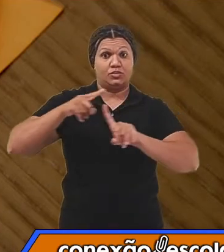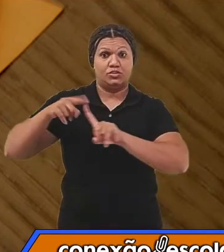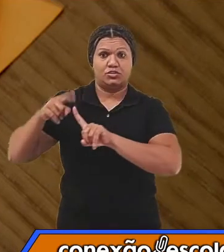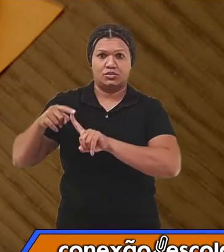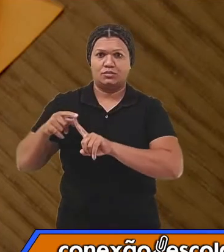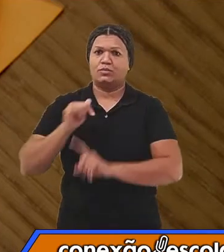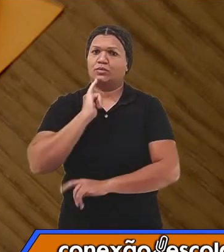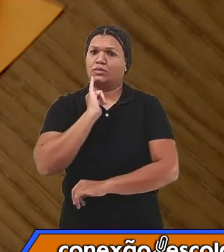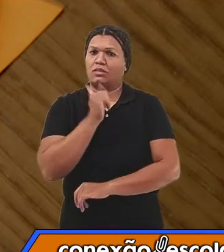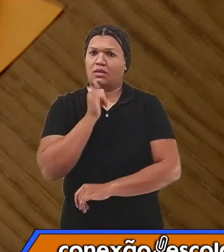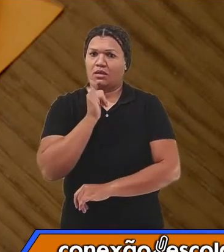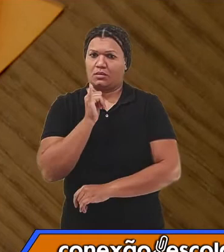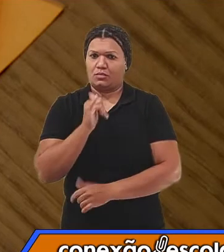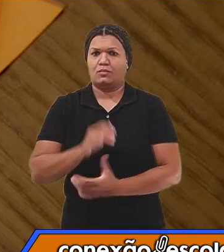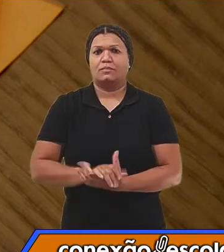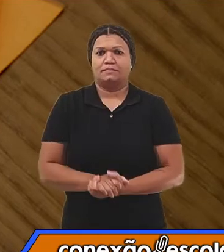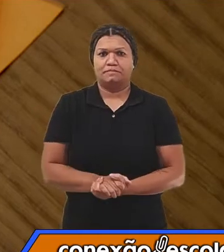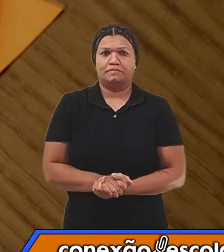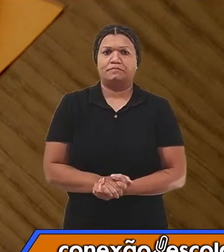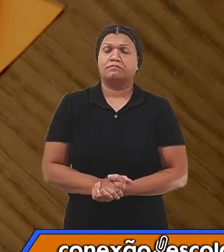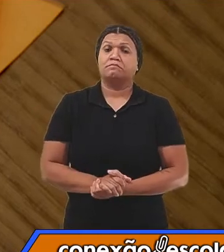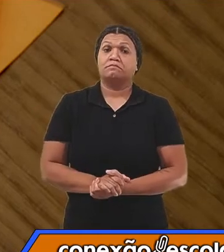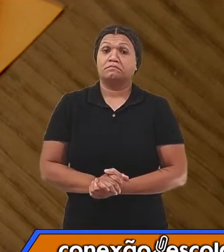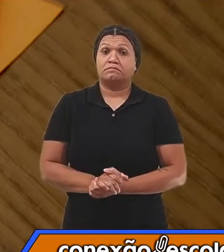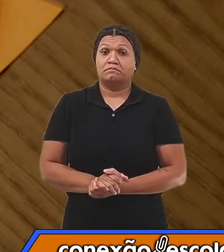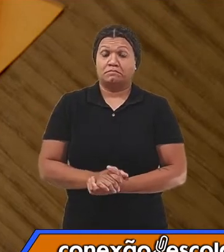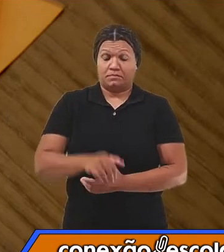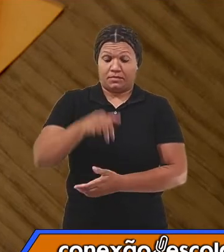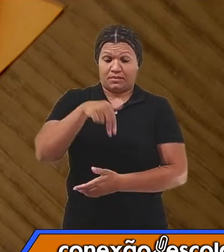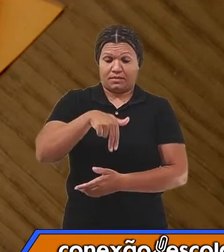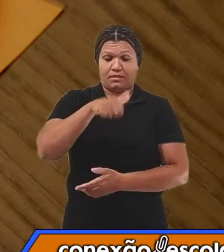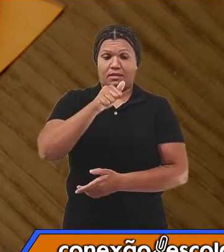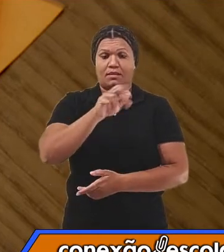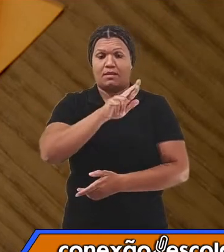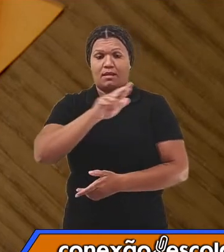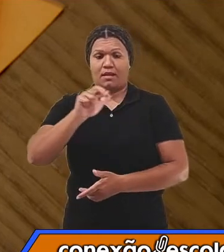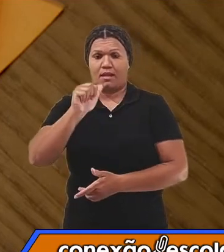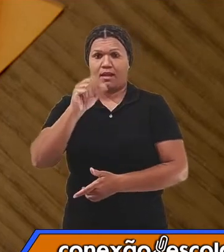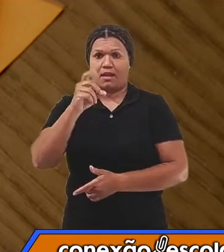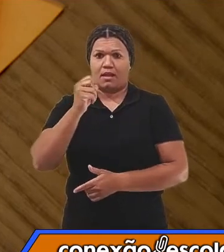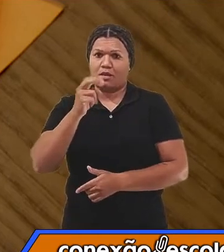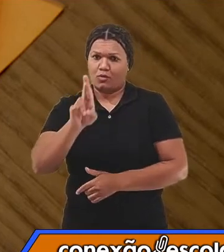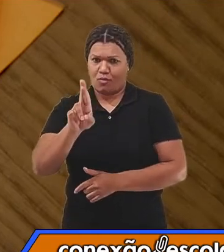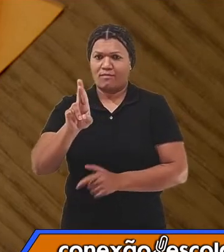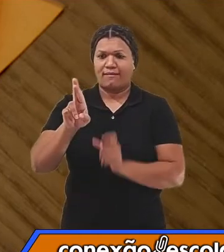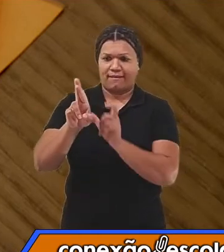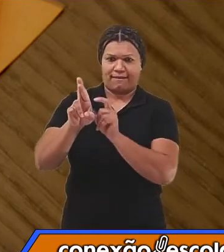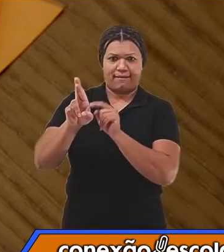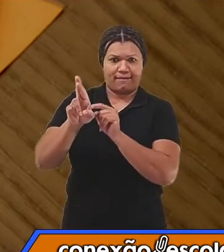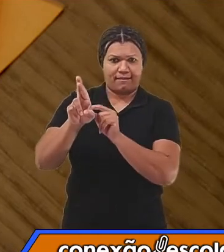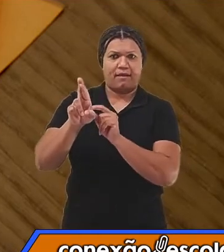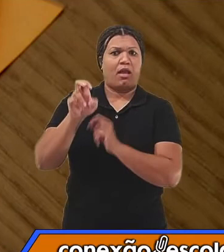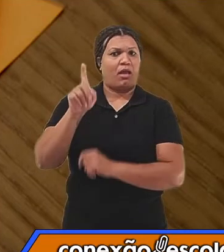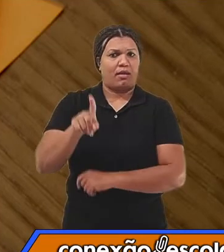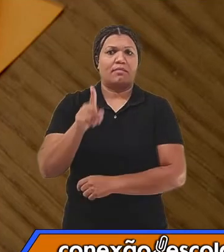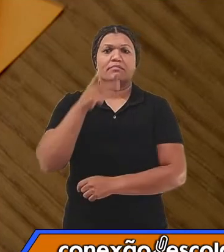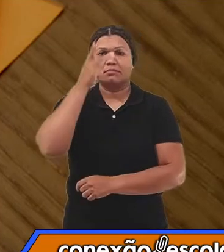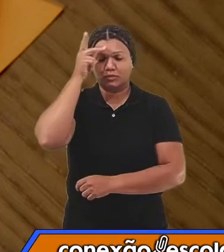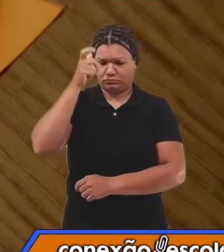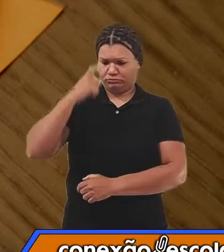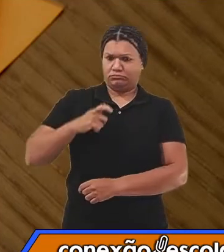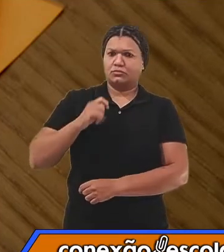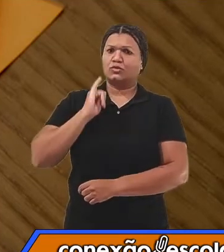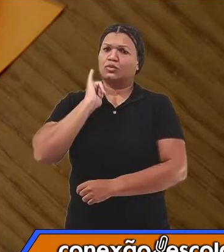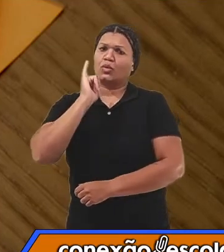O narrador, pessoal, é aquela que conta a história para a gente. Nós temos 3